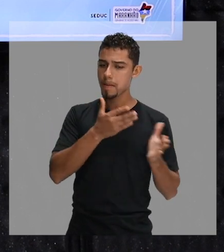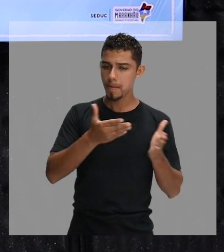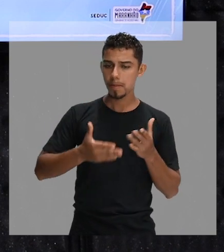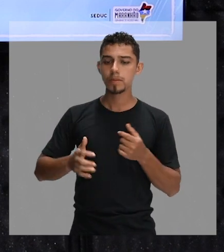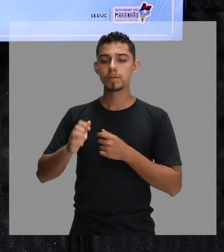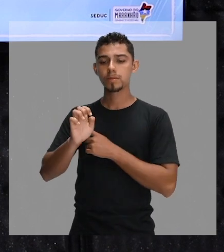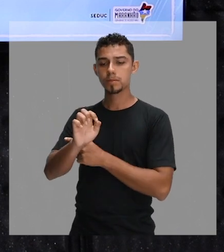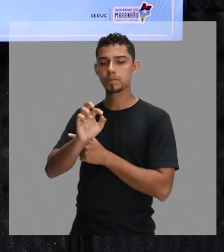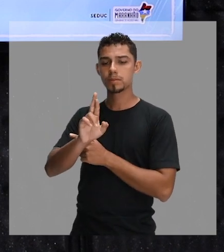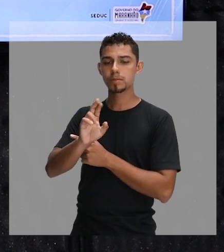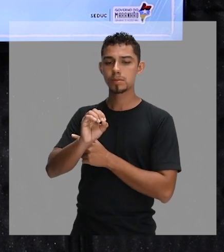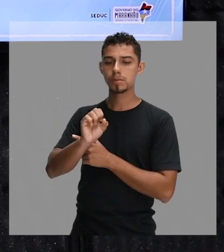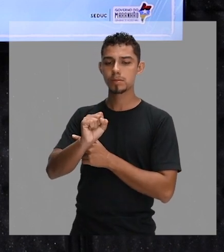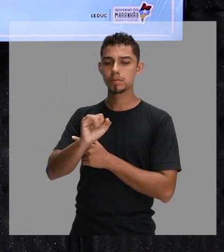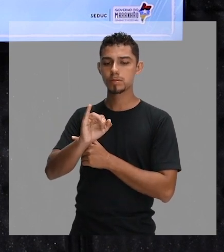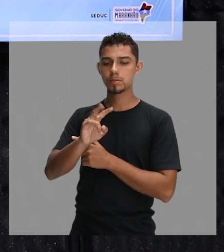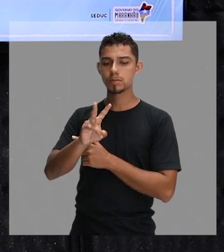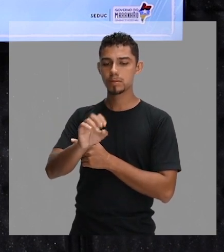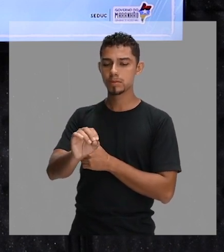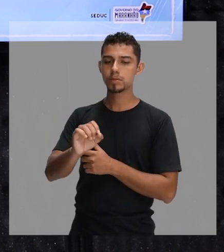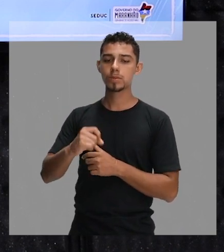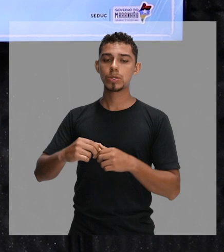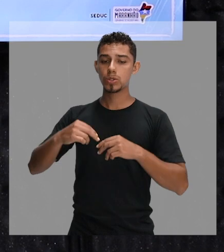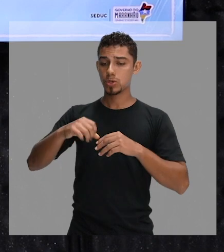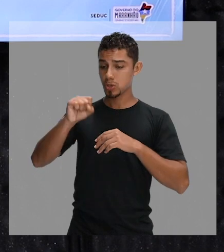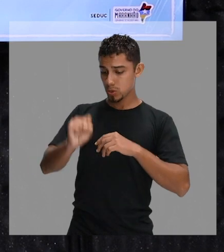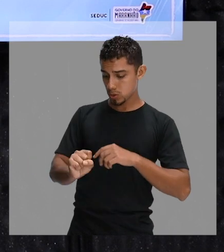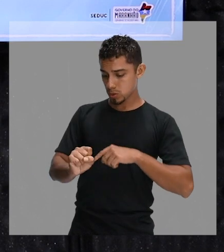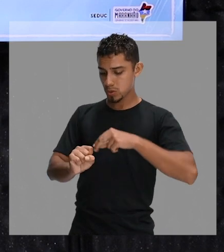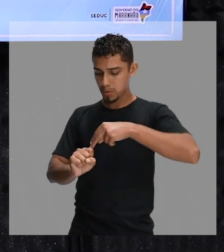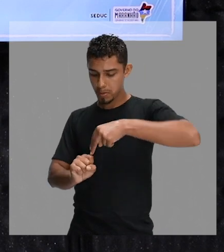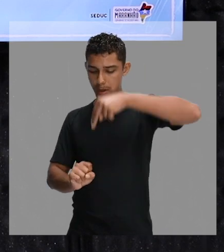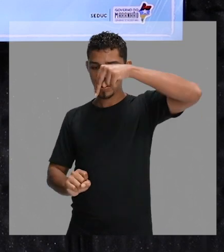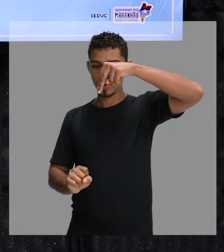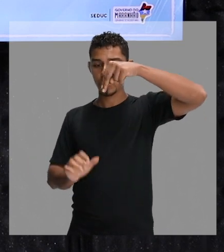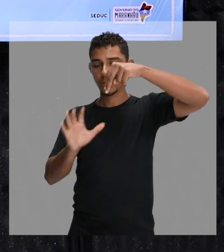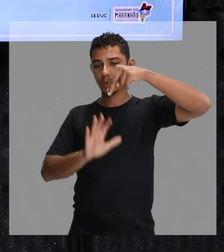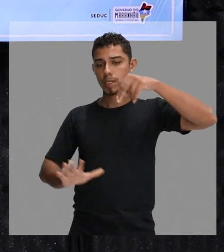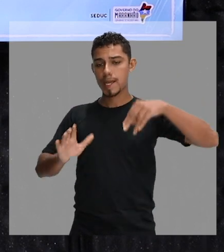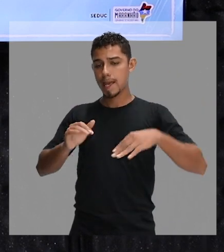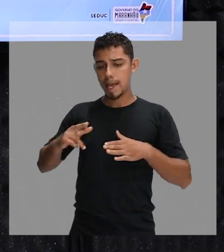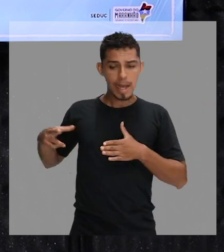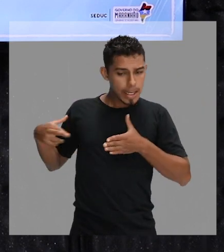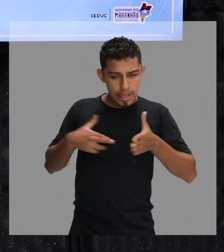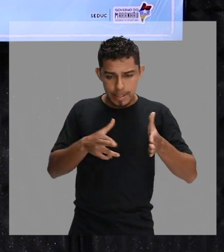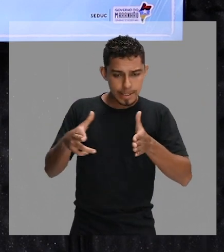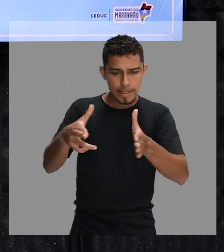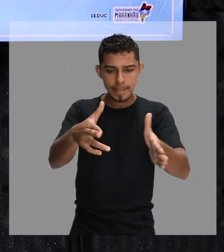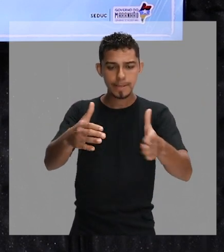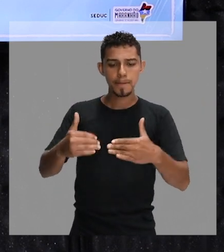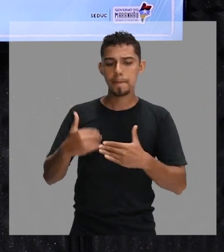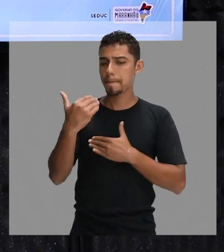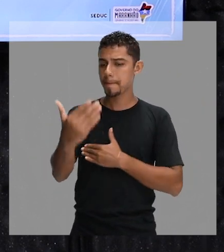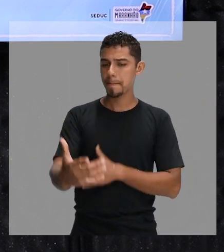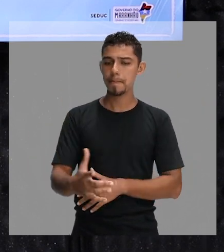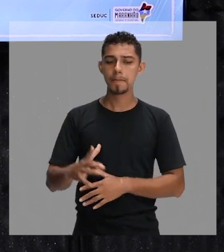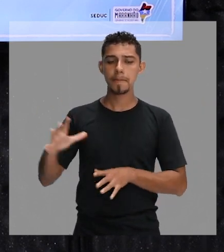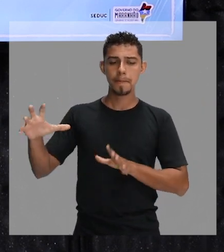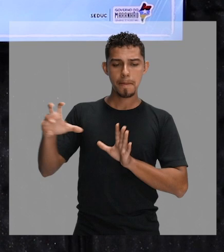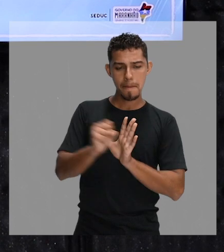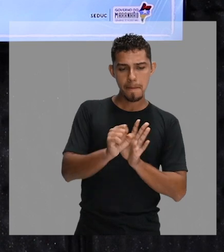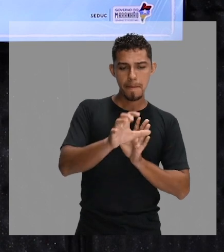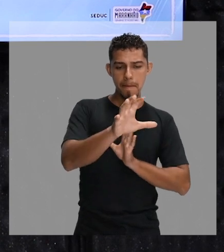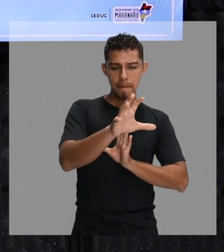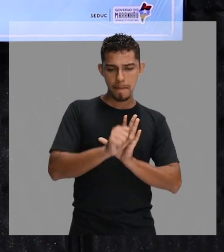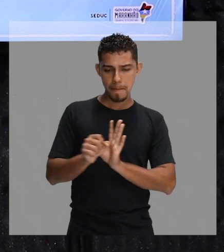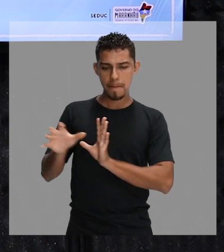pelos processos erosivos do sul para o norte. Então, as águas dos rios vão levando os sedimentos e eles vão sendo